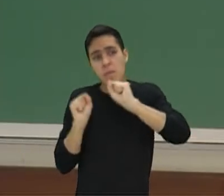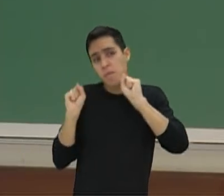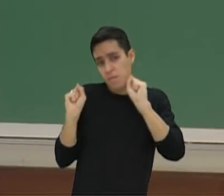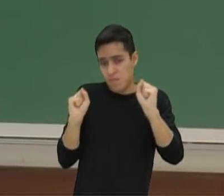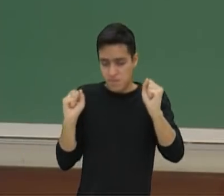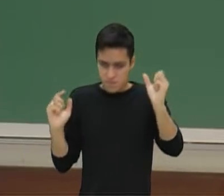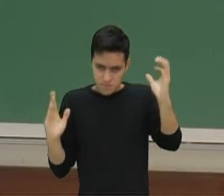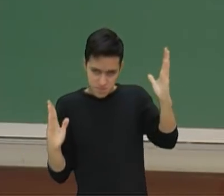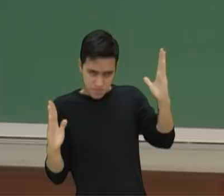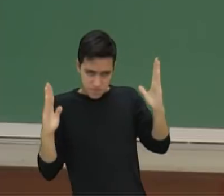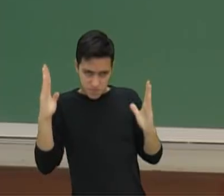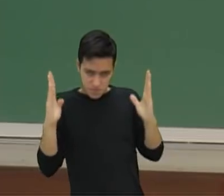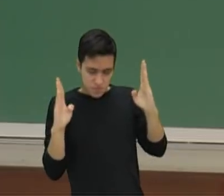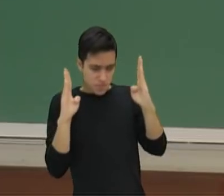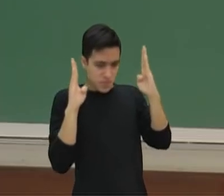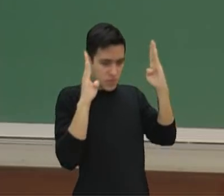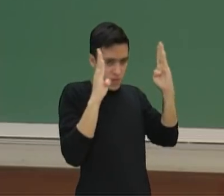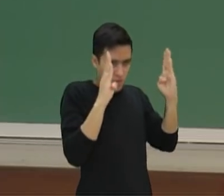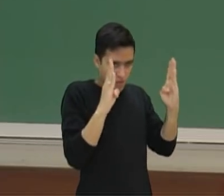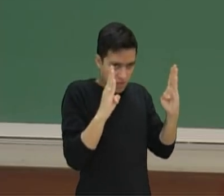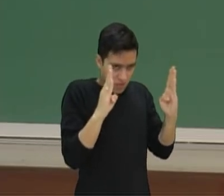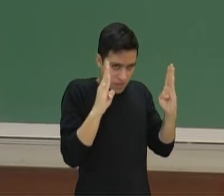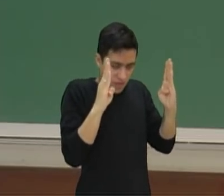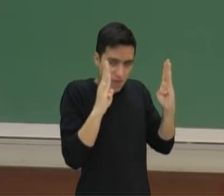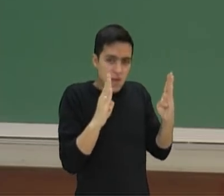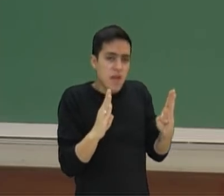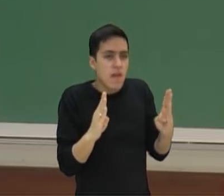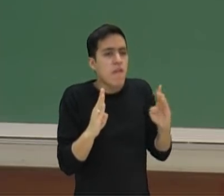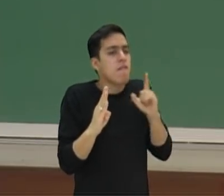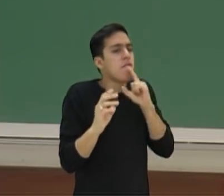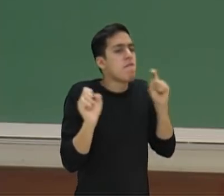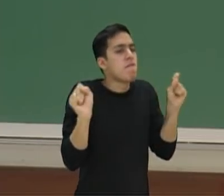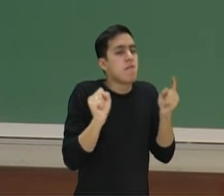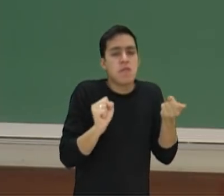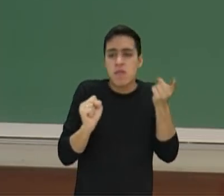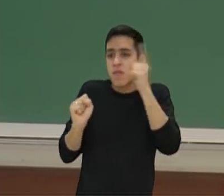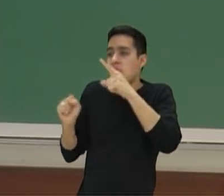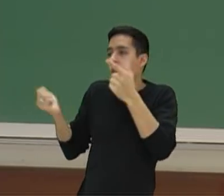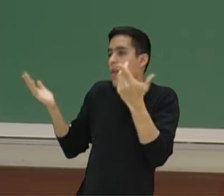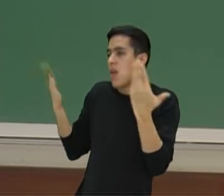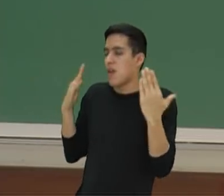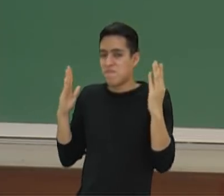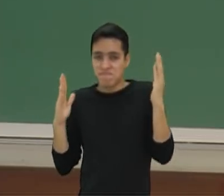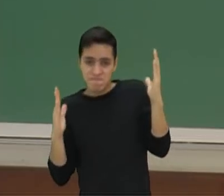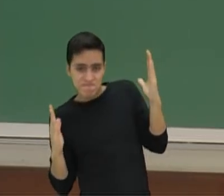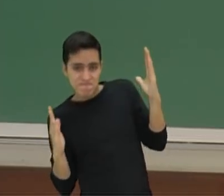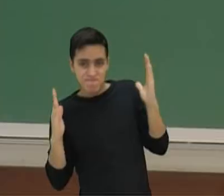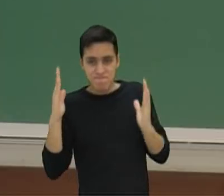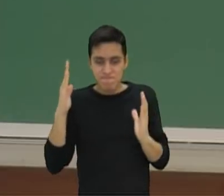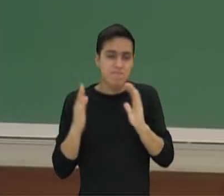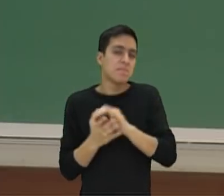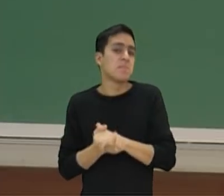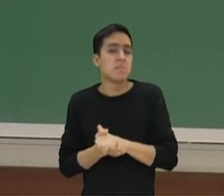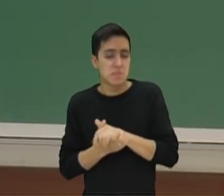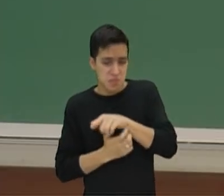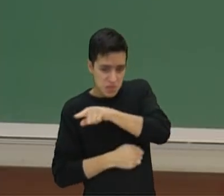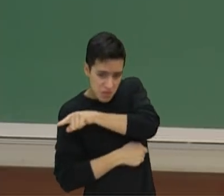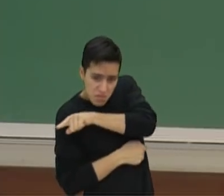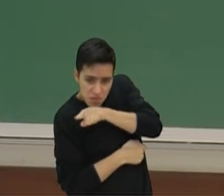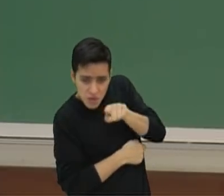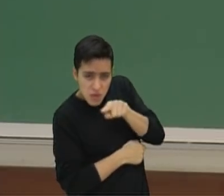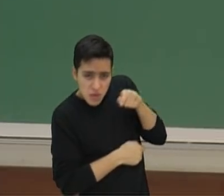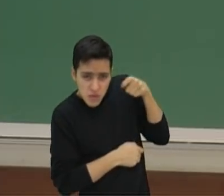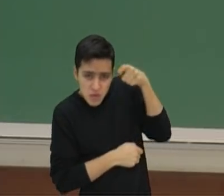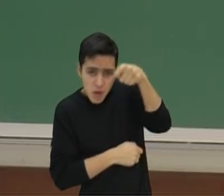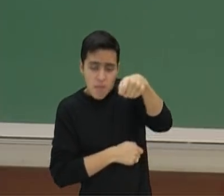verão e inverno por causa da seca. Também é outro exemplo que dá para falar sobre o tempo daquele